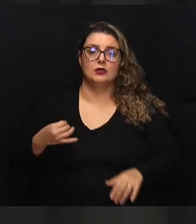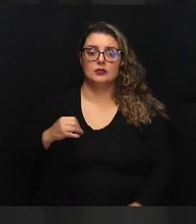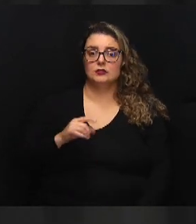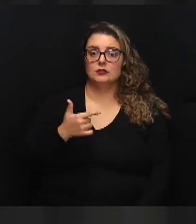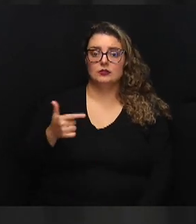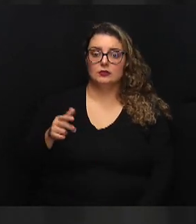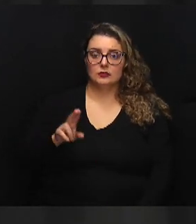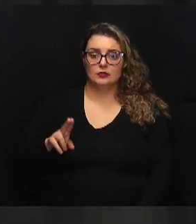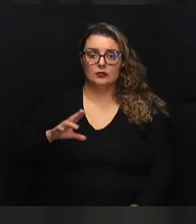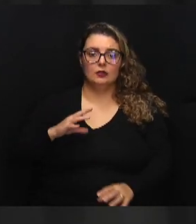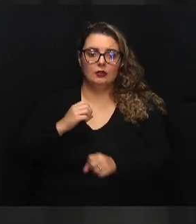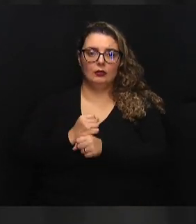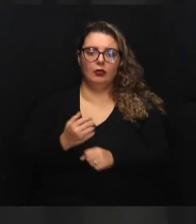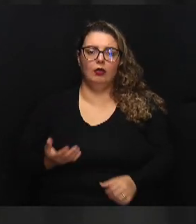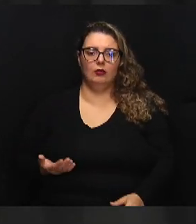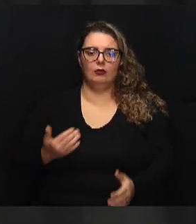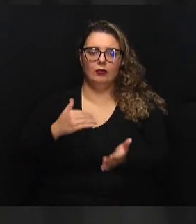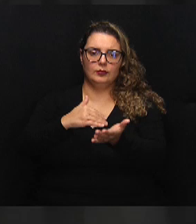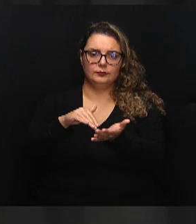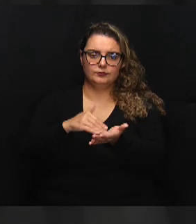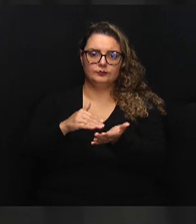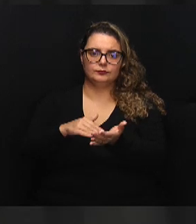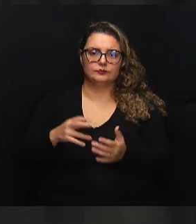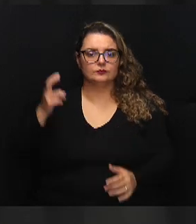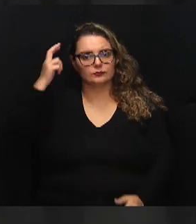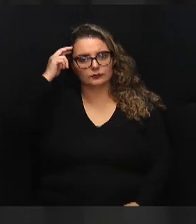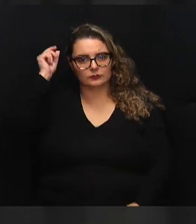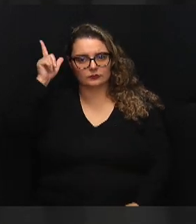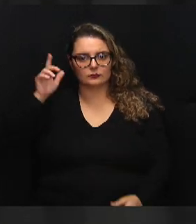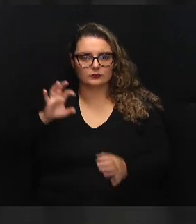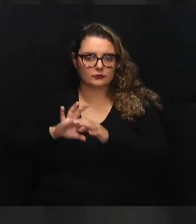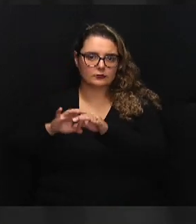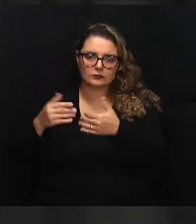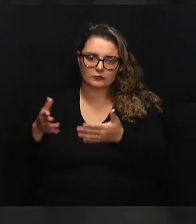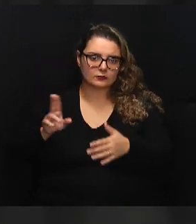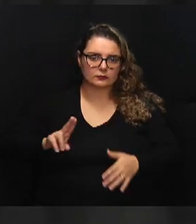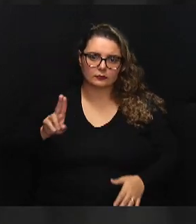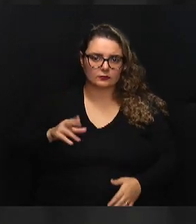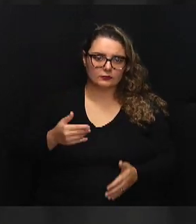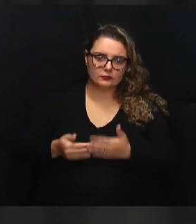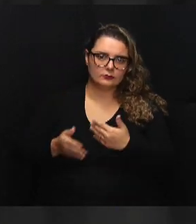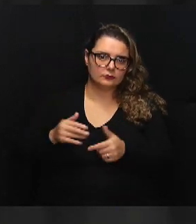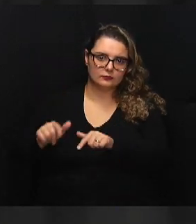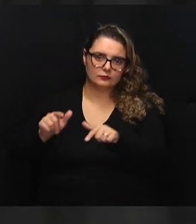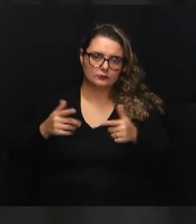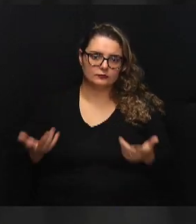utilizar tudo, a Secretaria de Cultura fica autorizada a utilizar onde ela quiser.